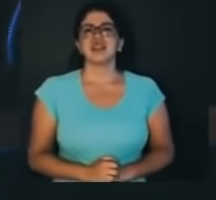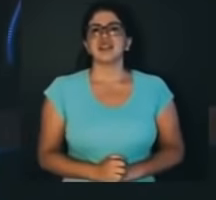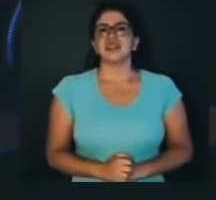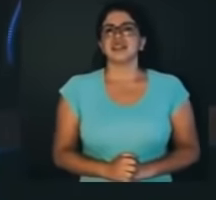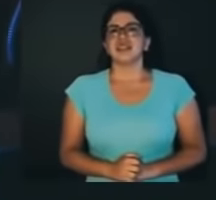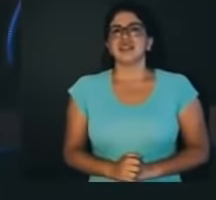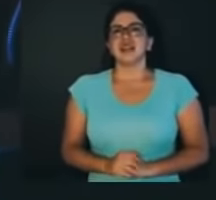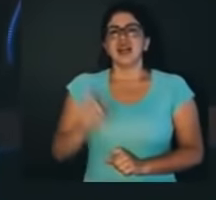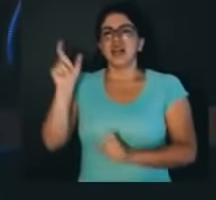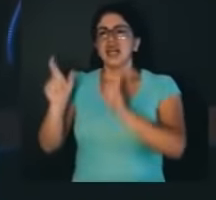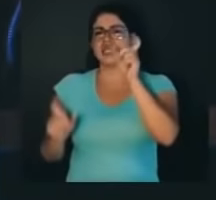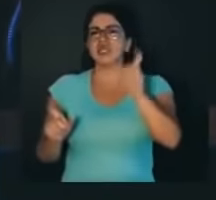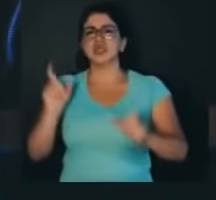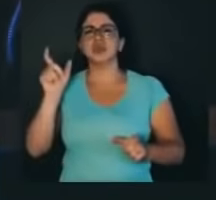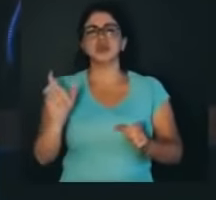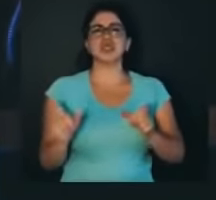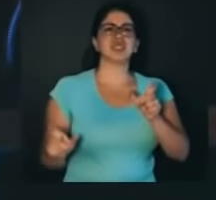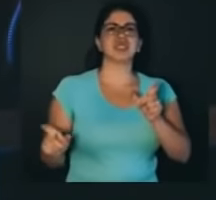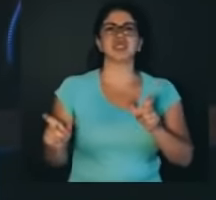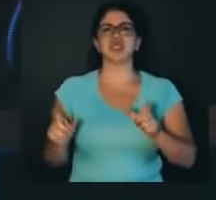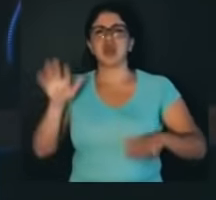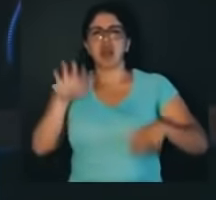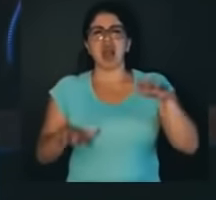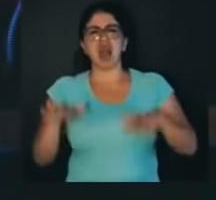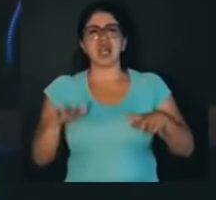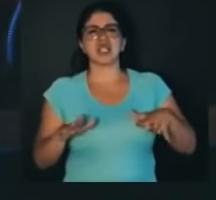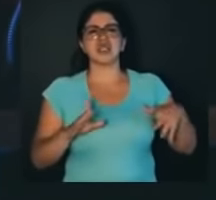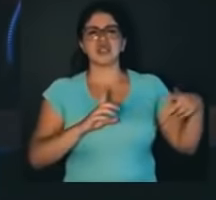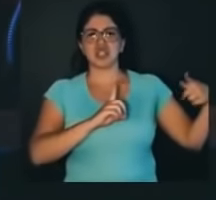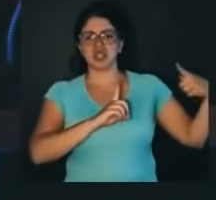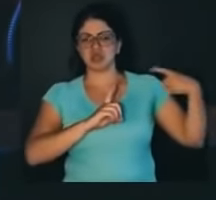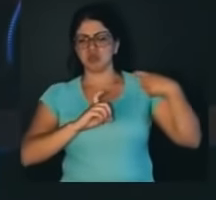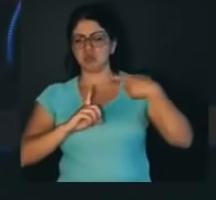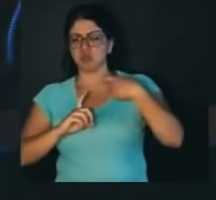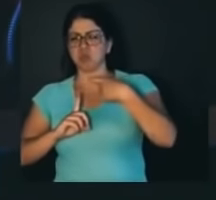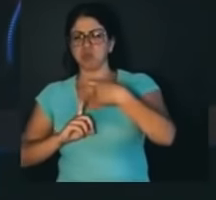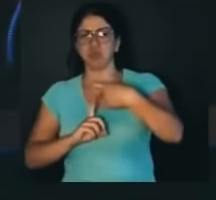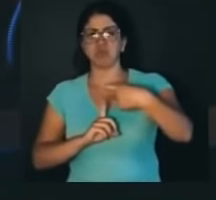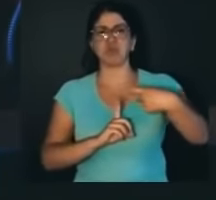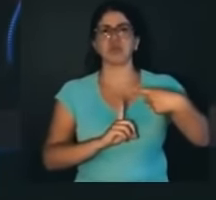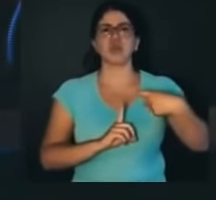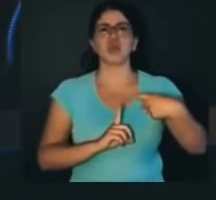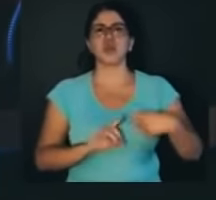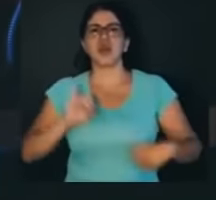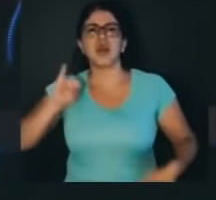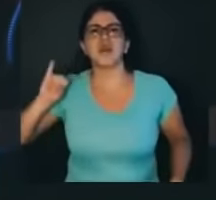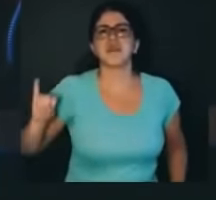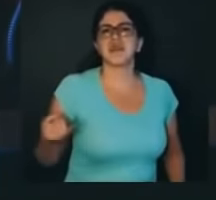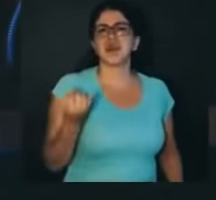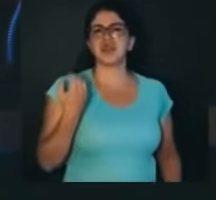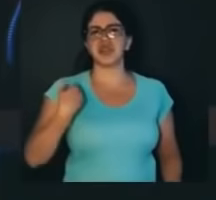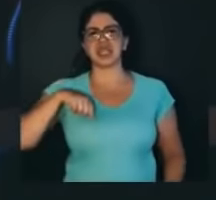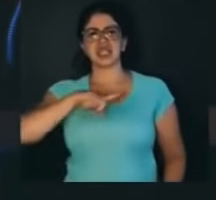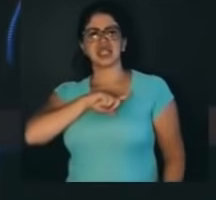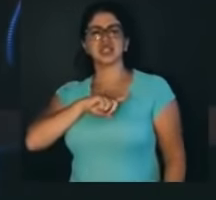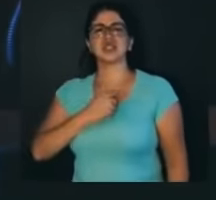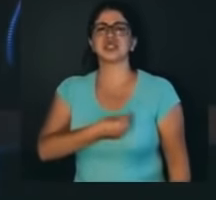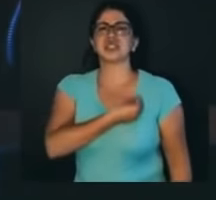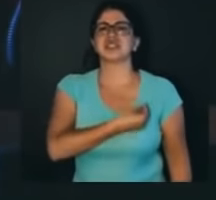abusam emocionalmente de nós, eles querem se aproveitar. Eles não estão sendo realistas